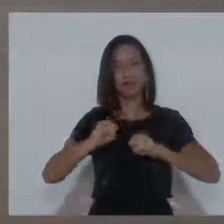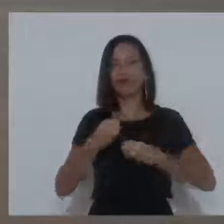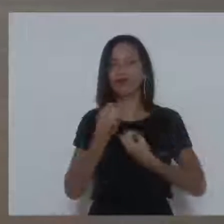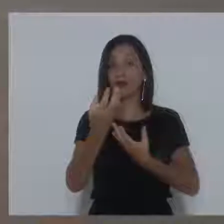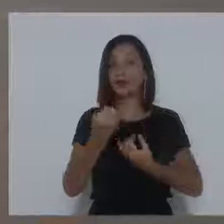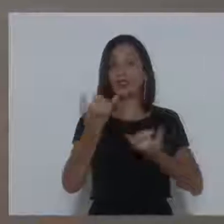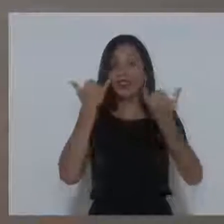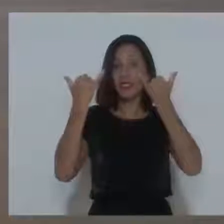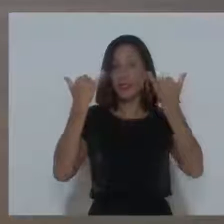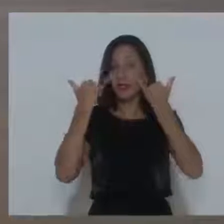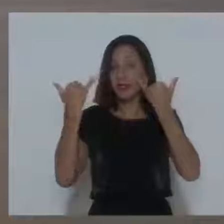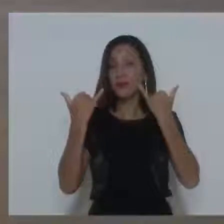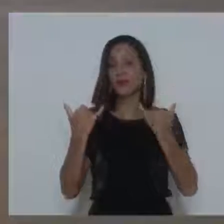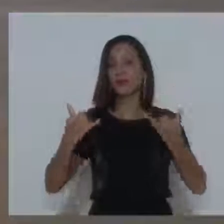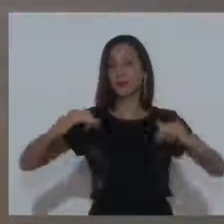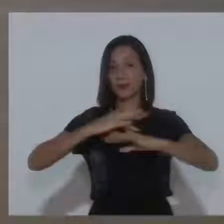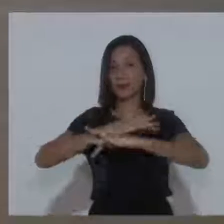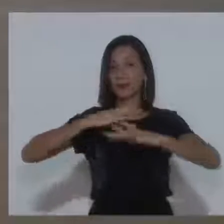recentemente trocou